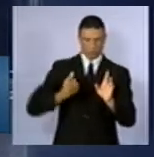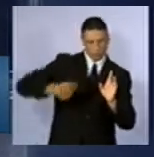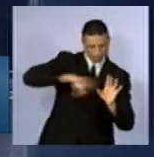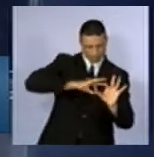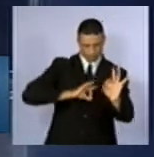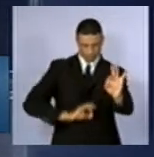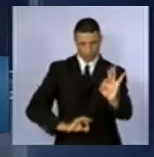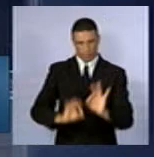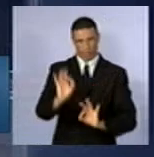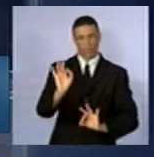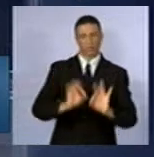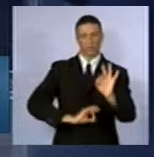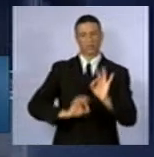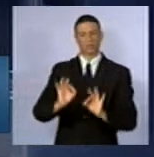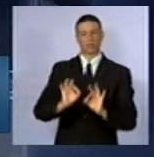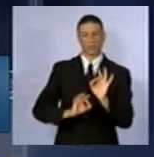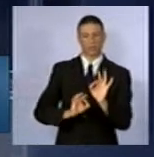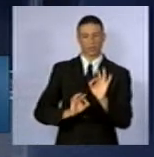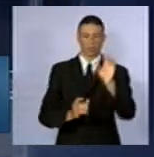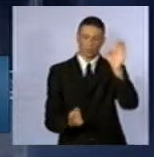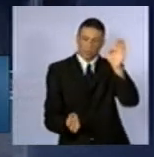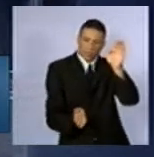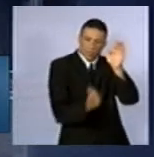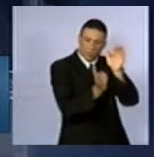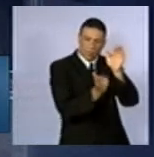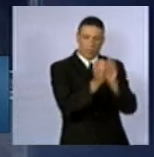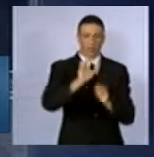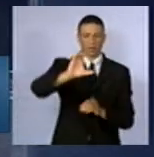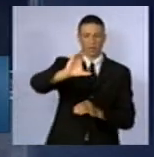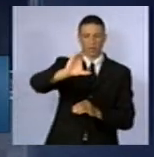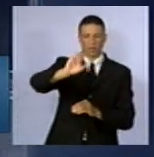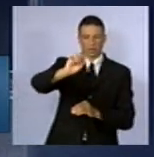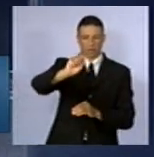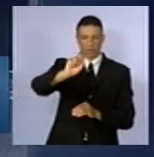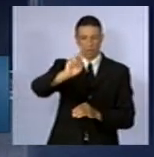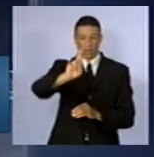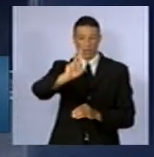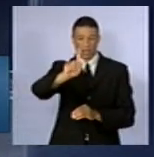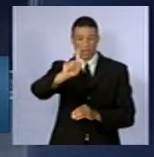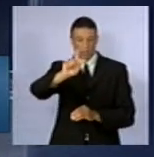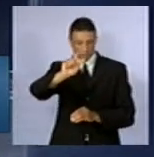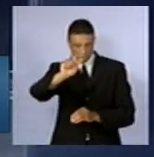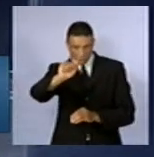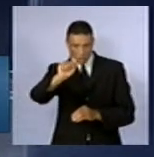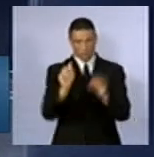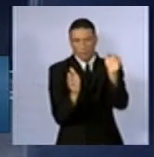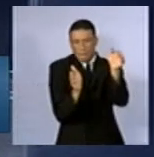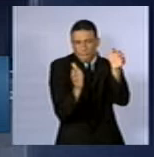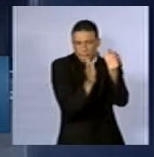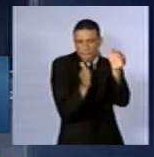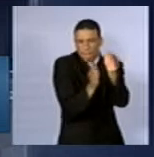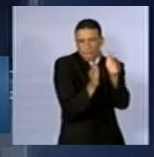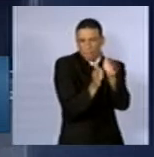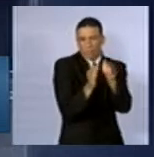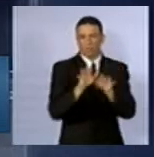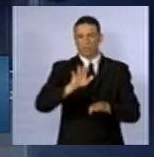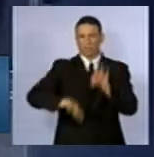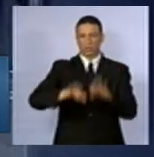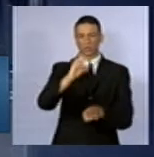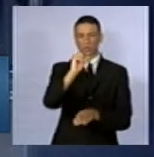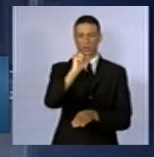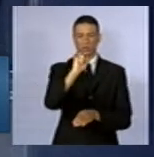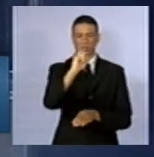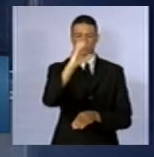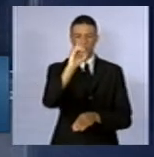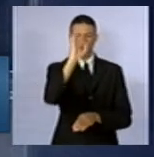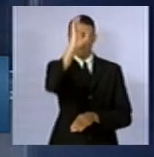fazer um redução de carga da ordem de 80%